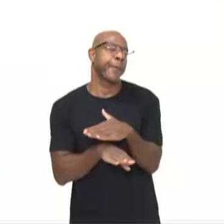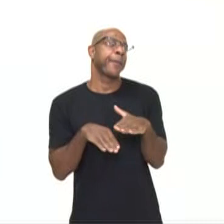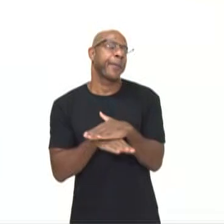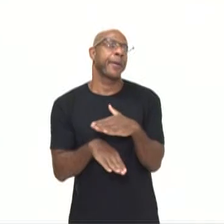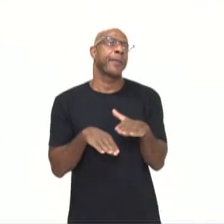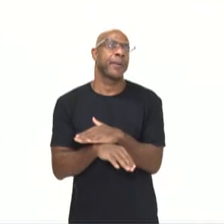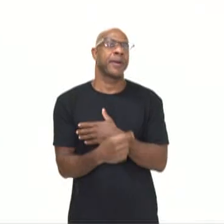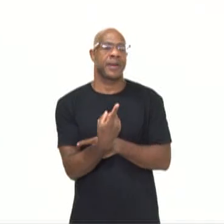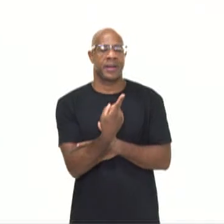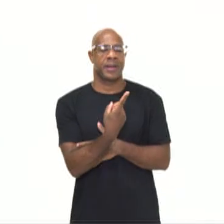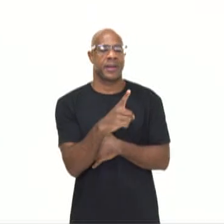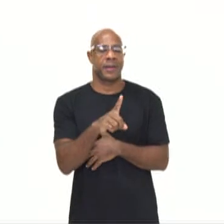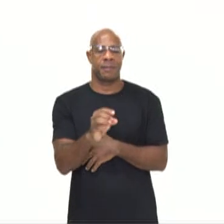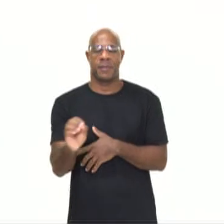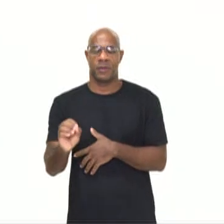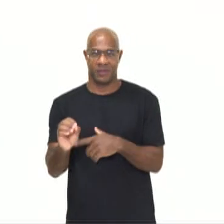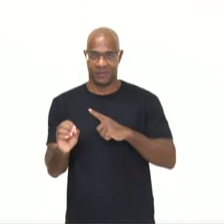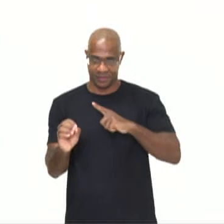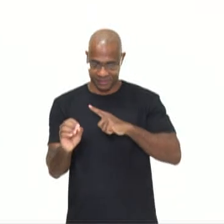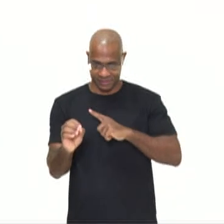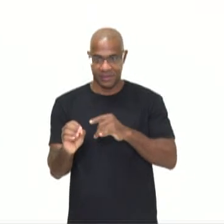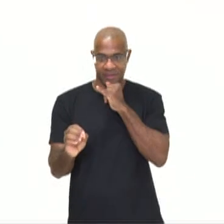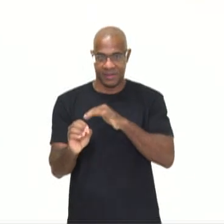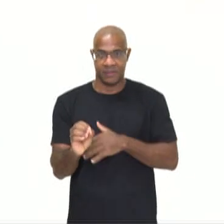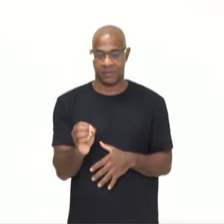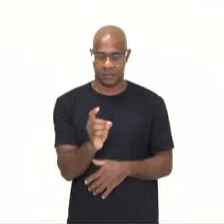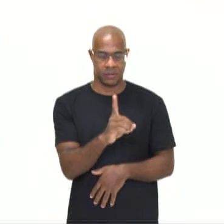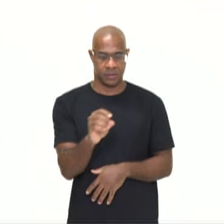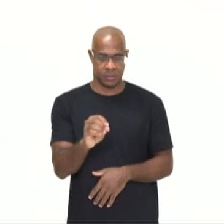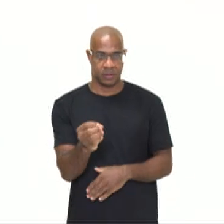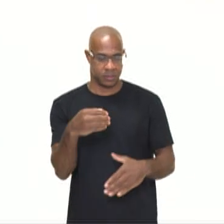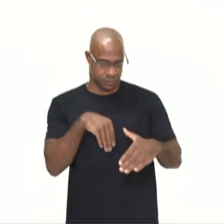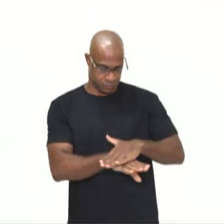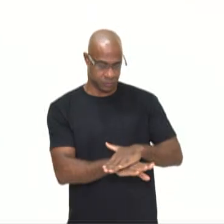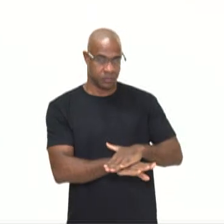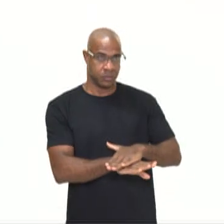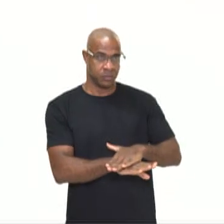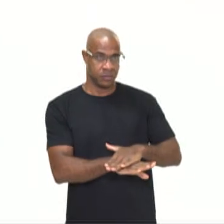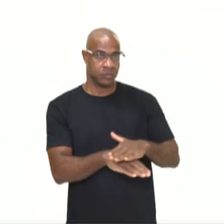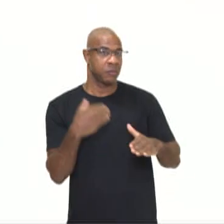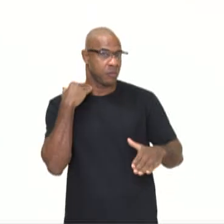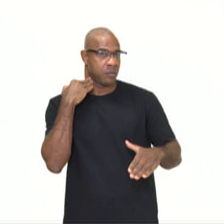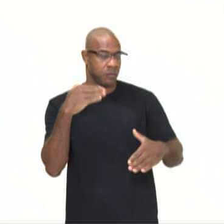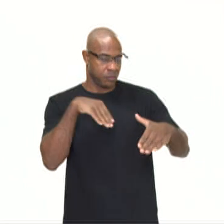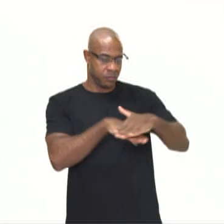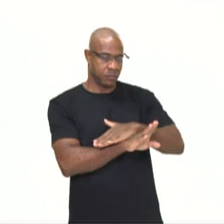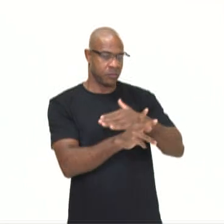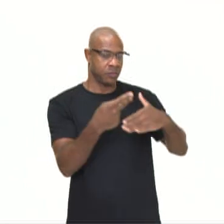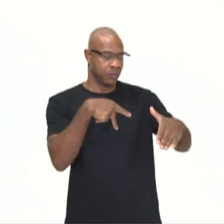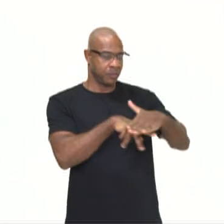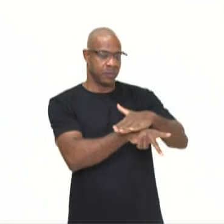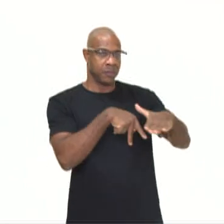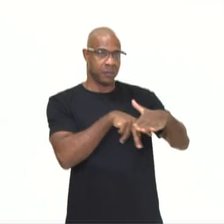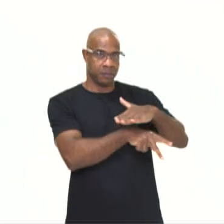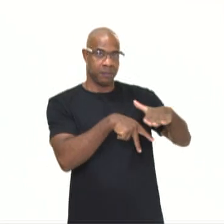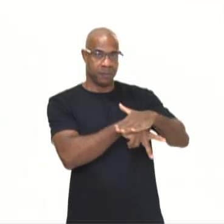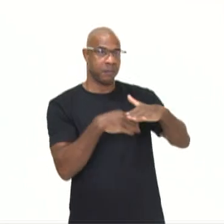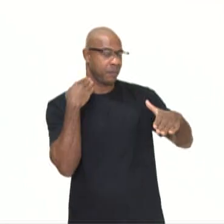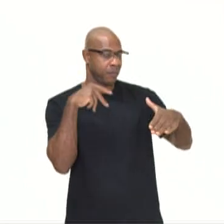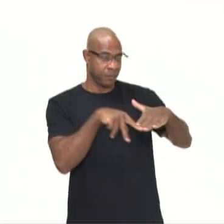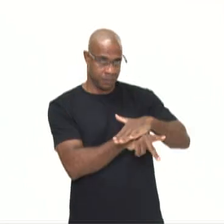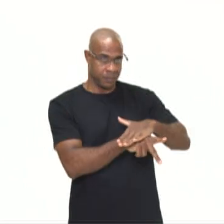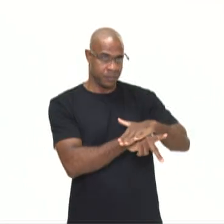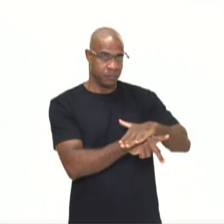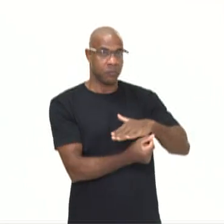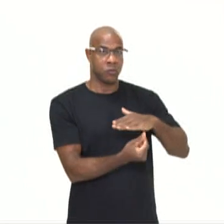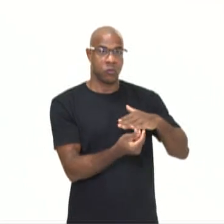ele tem R$1.000 e que vai investir esse dinheiro, ou seja, ele vai colocar num banco, em fundo de investimento, em algum lugar, que